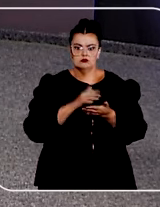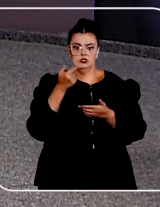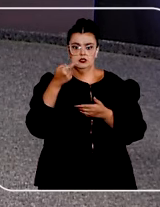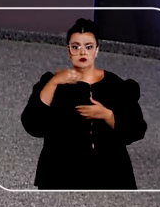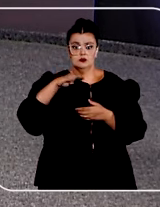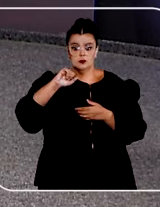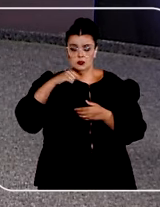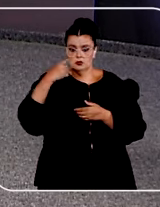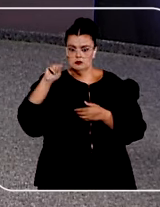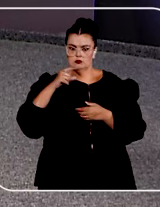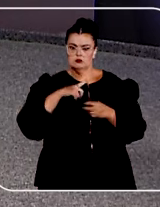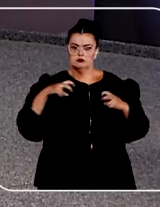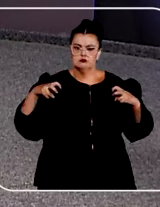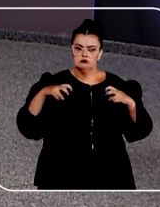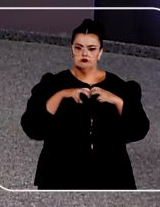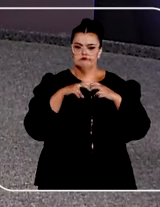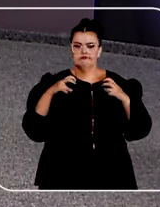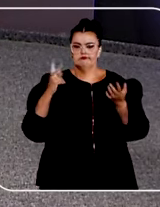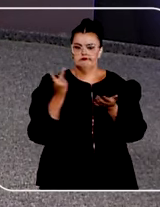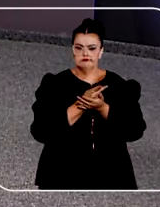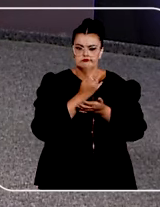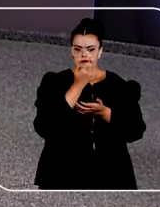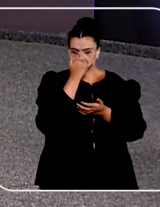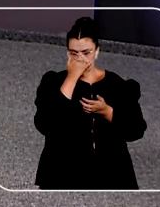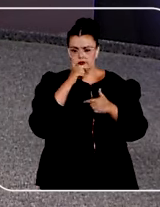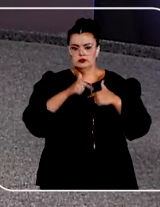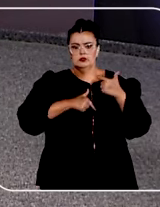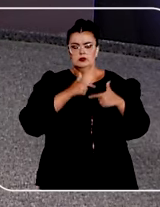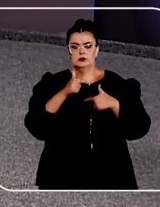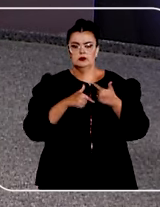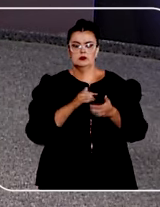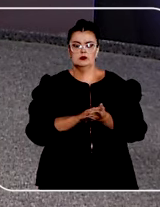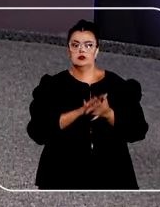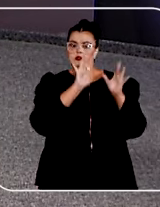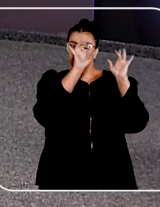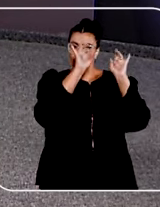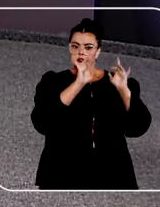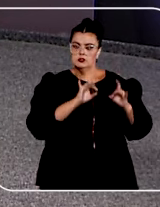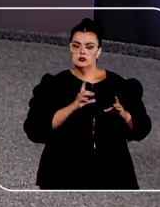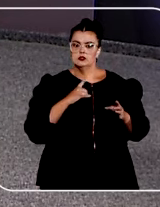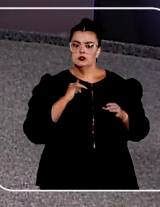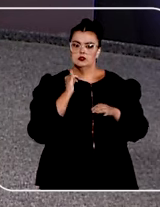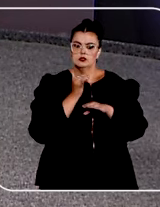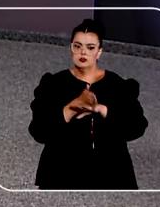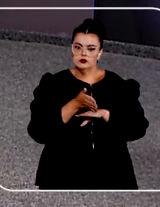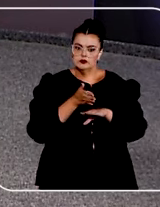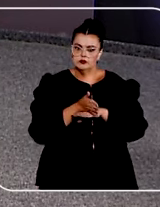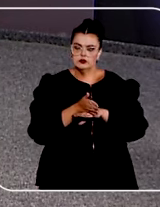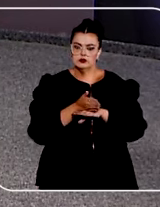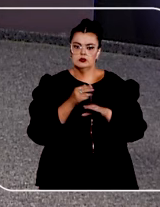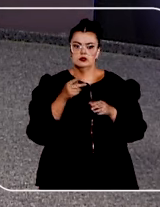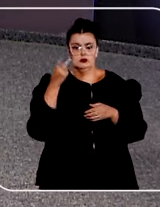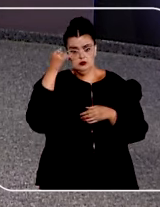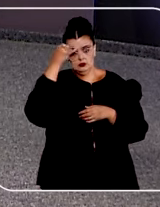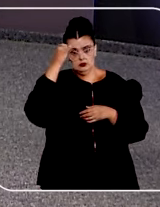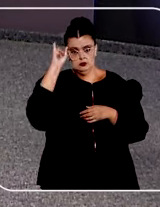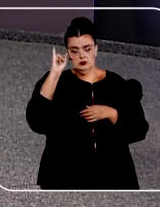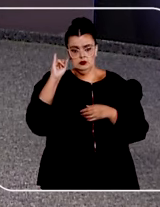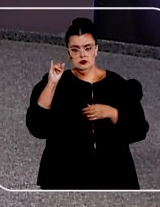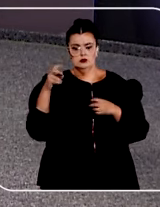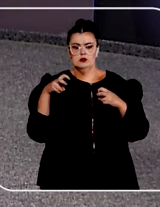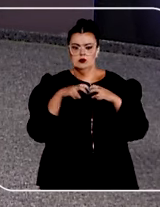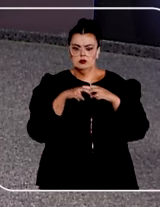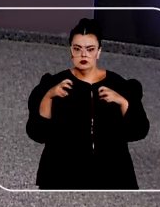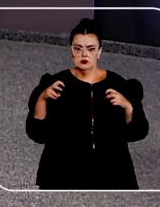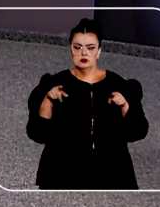milhões e meio de acidentes de trabalho para especialistas investir em iniciativas de prevenção de acidentes e